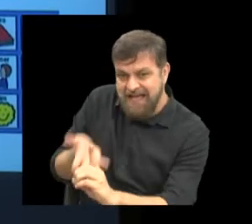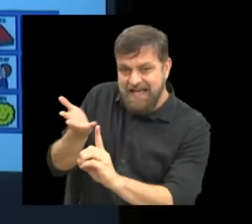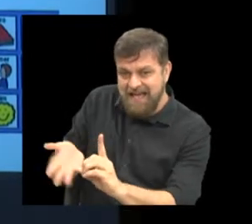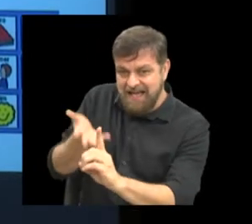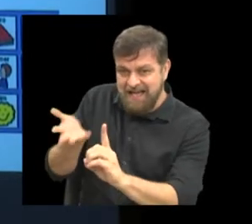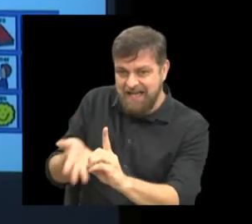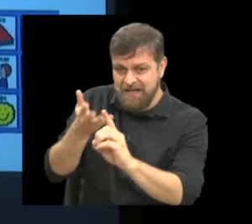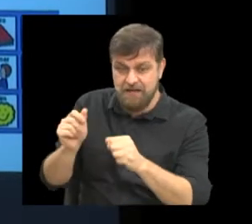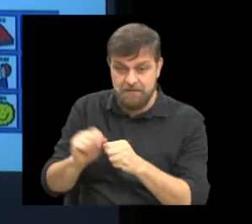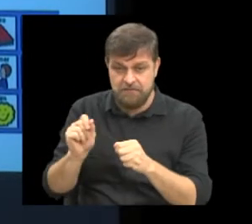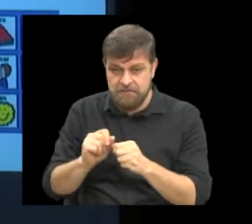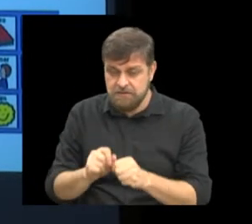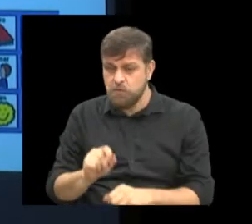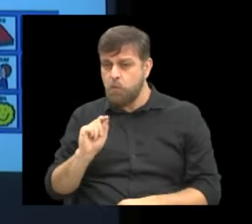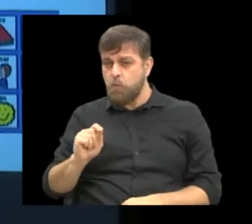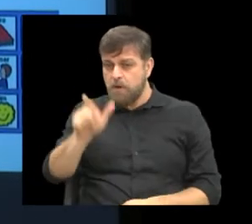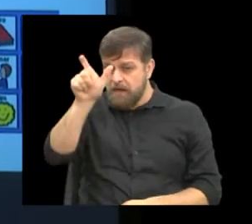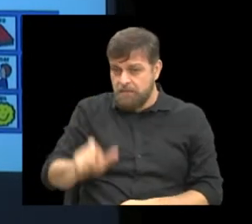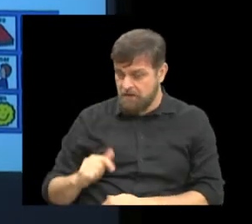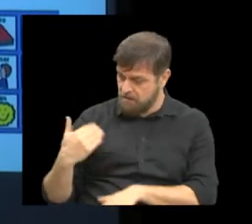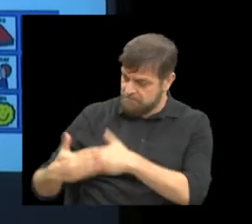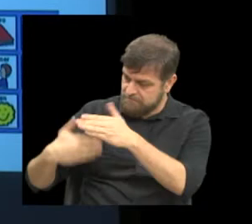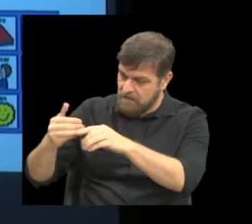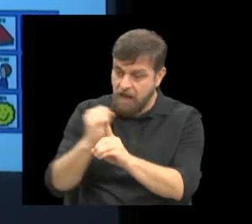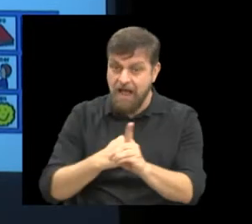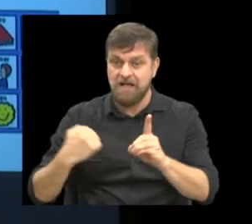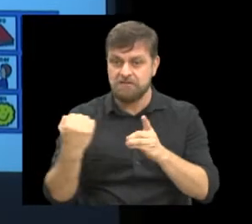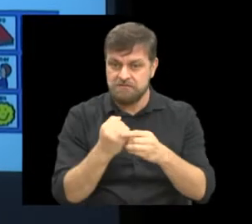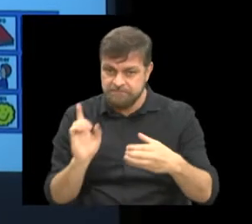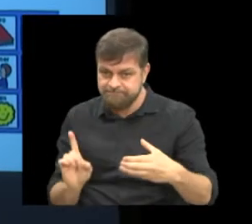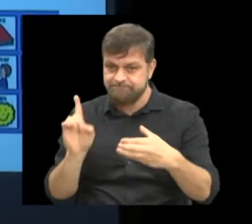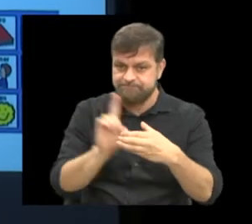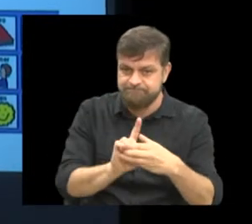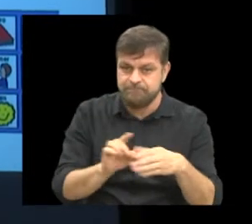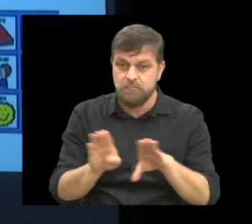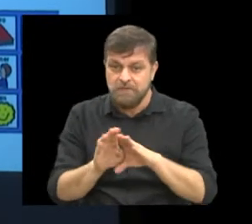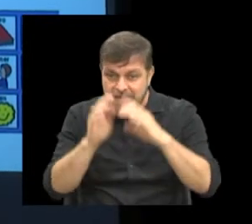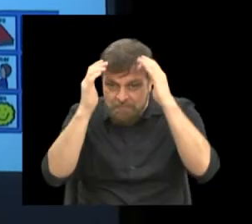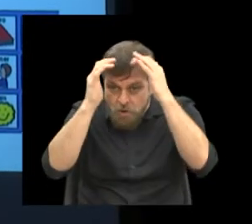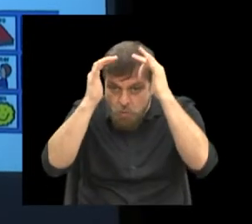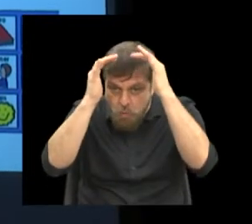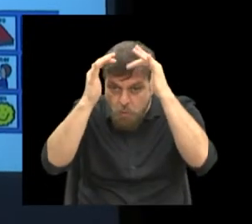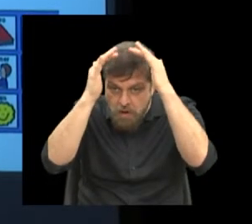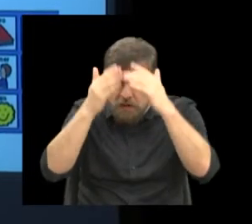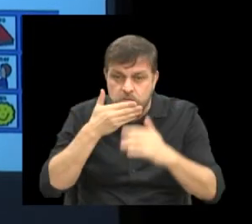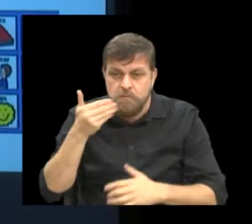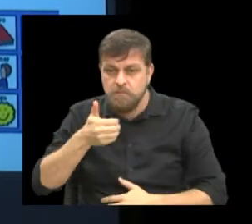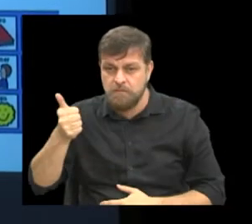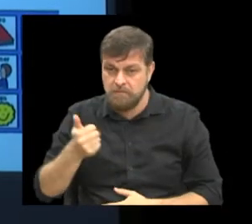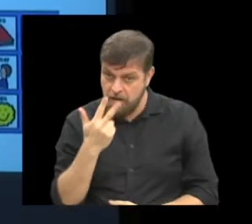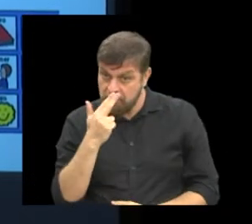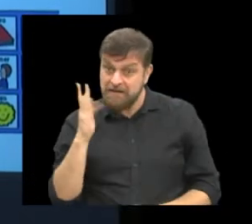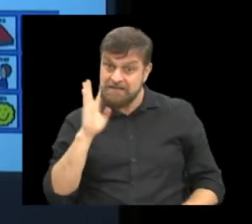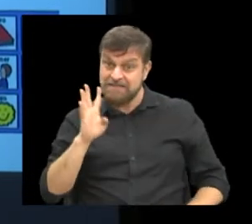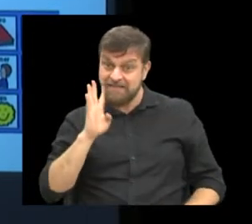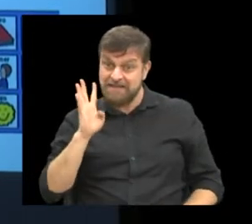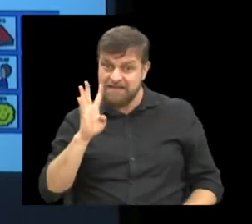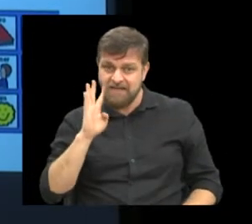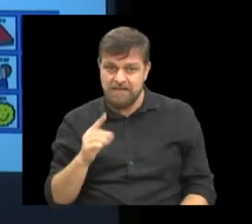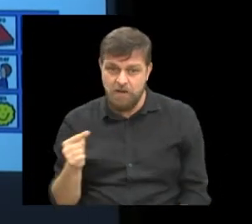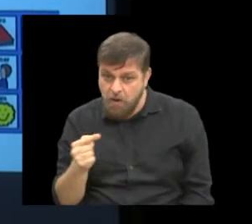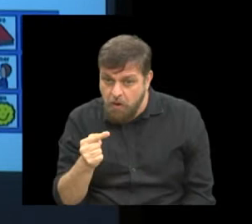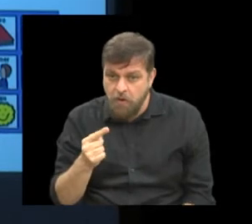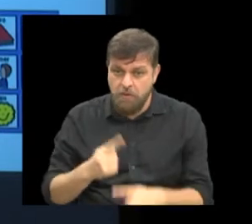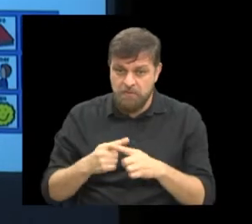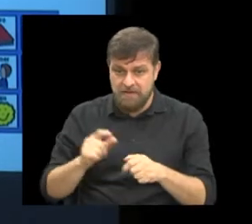então, altos níveis de desenvolvimento social, emocional e cognitivo. Esse parece bacana, né, gente? Porque